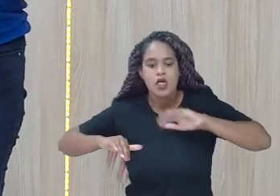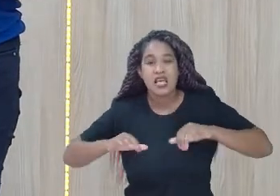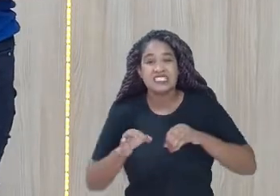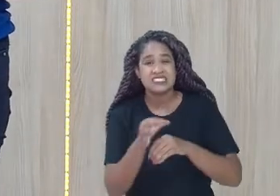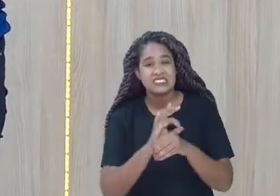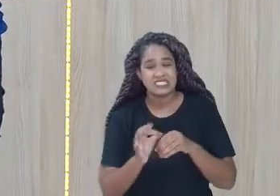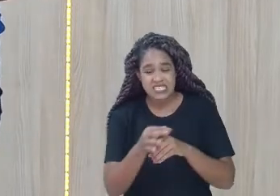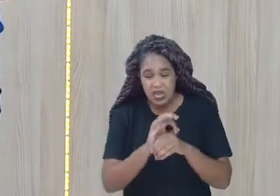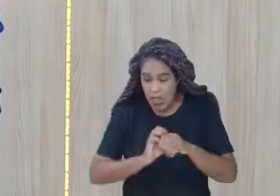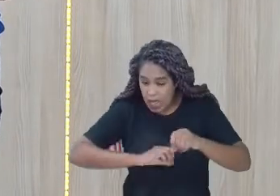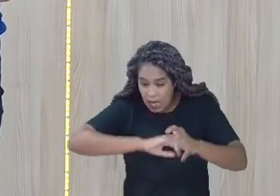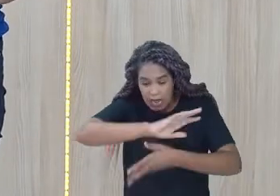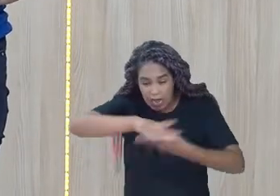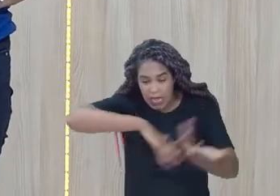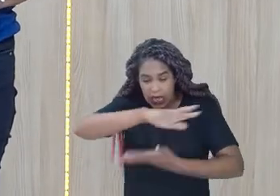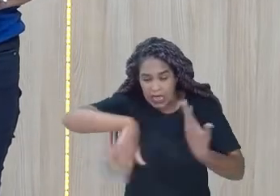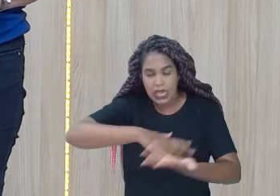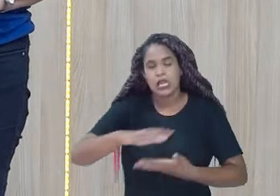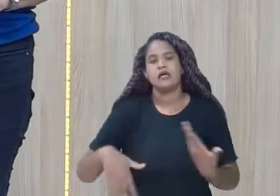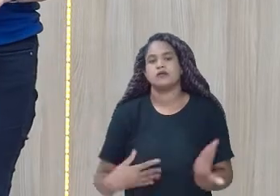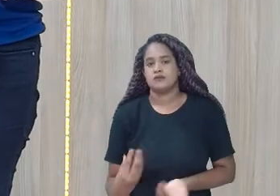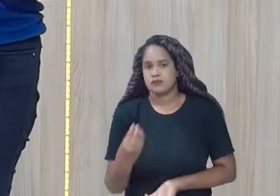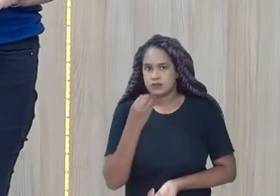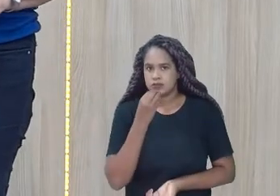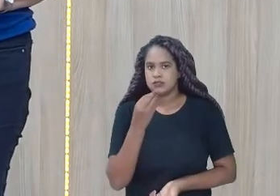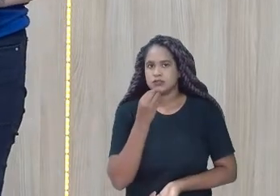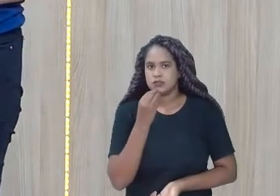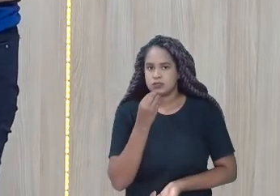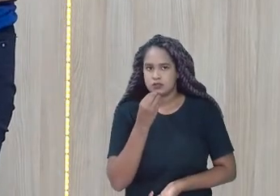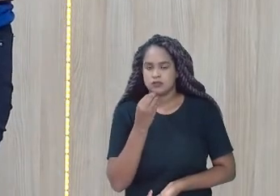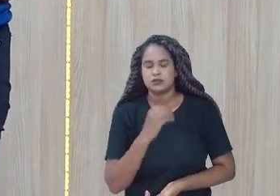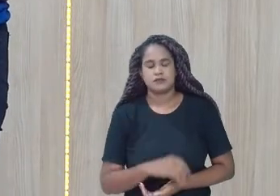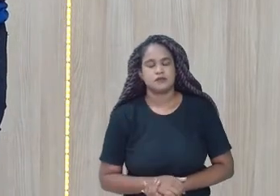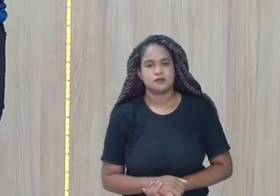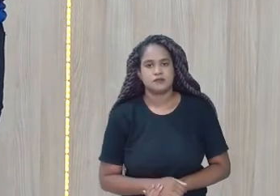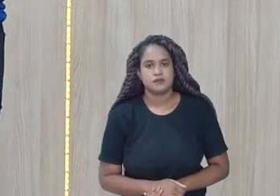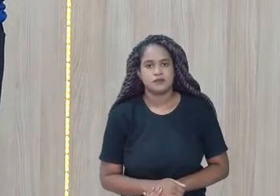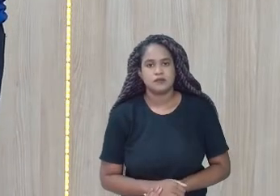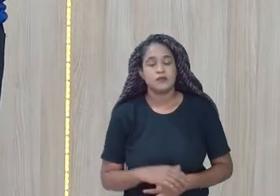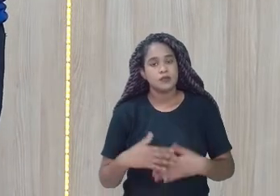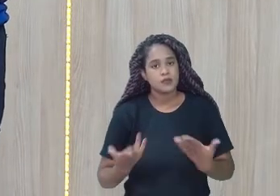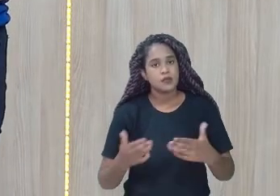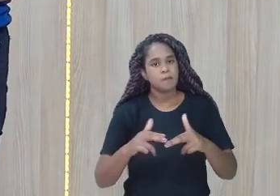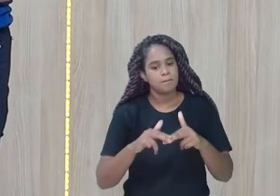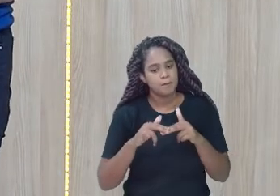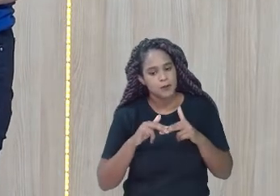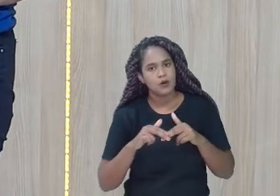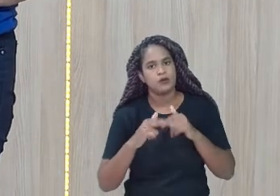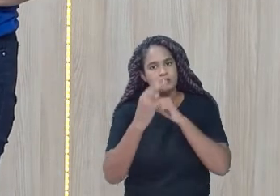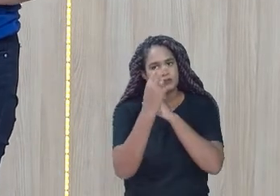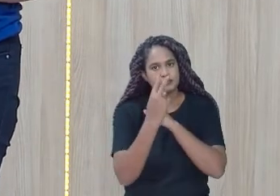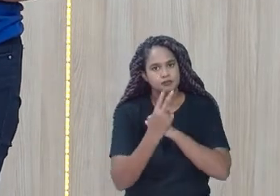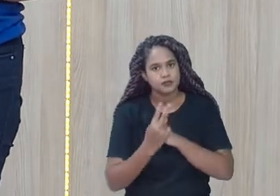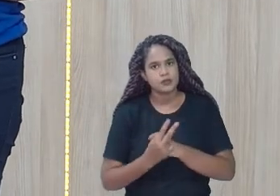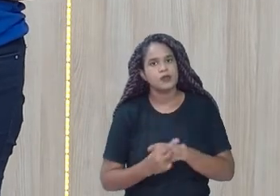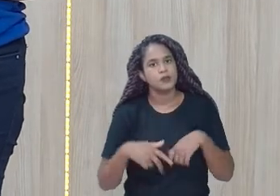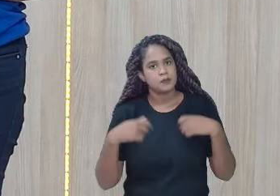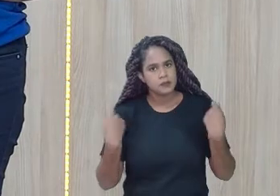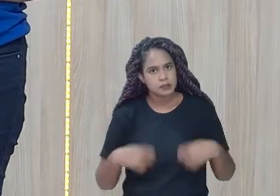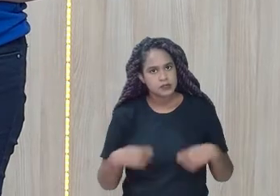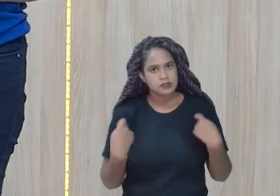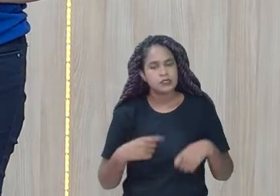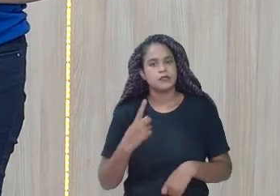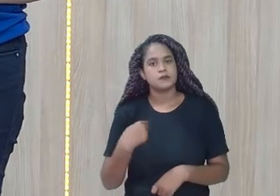tentando desorganizar realmente o nosso organismo. Então, a prevenção hoje é tudo, né? Vamos